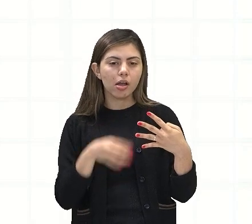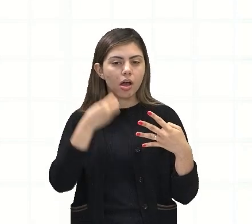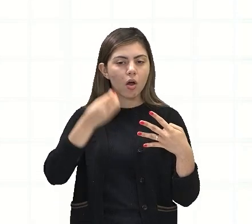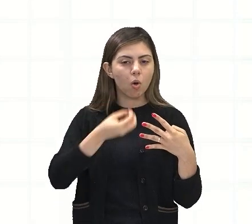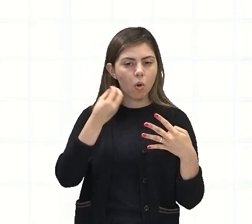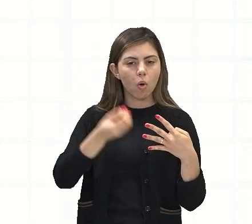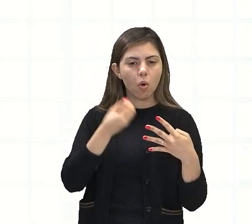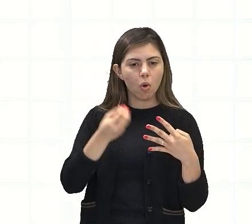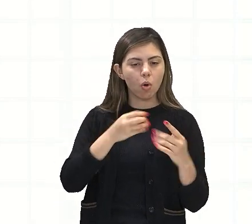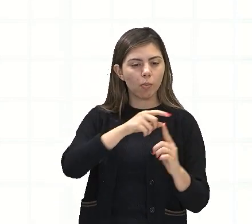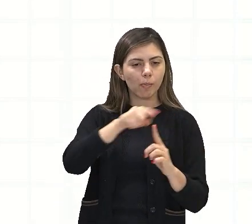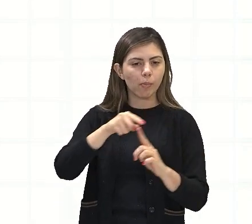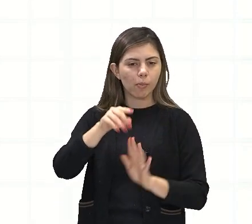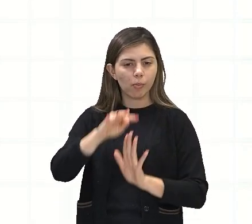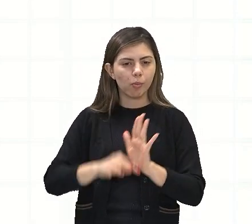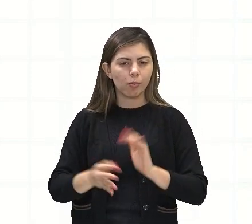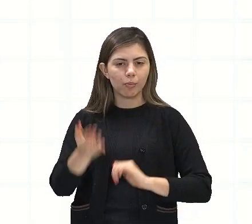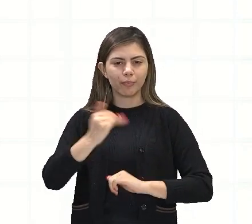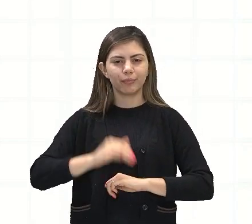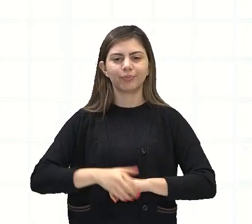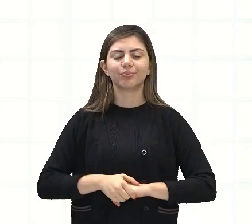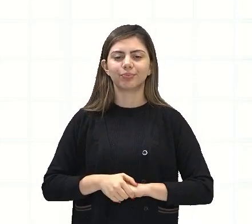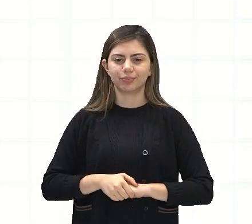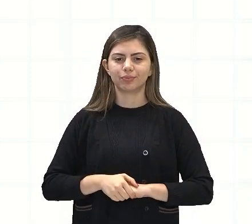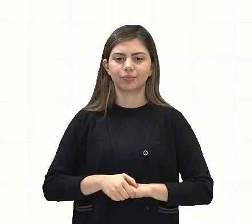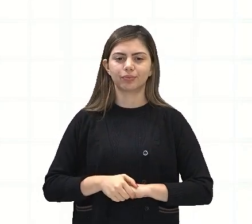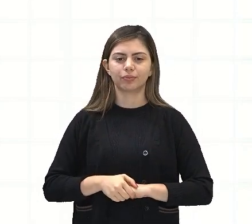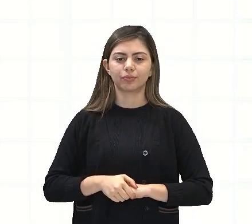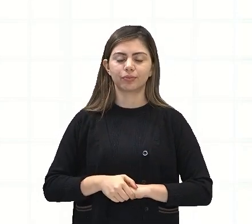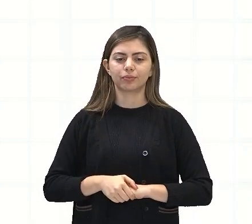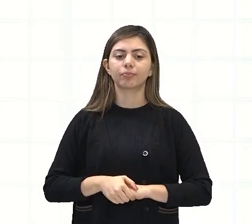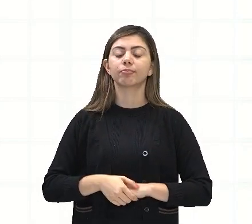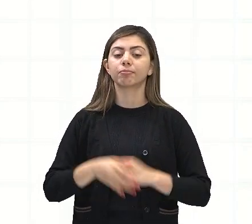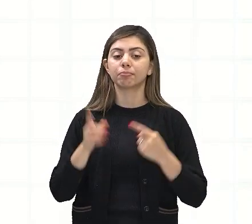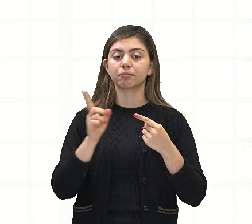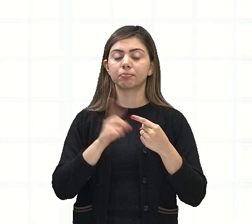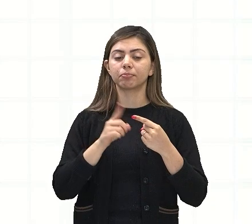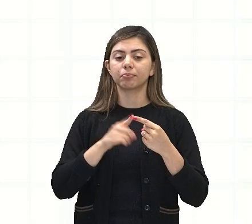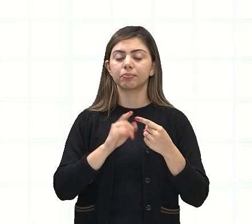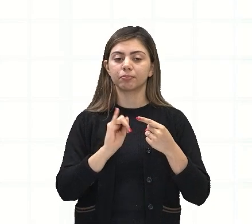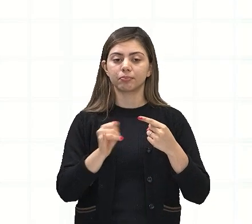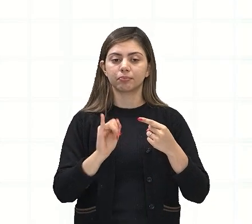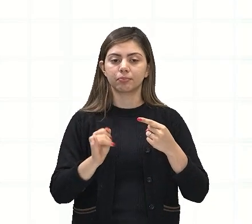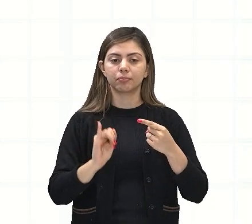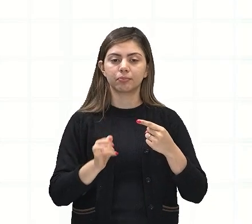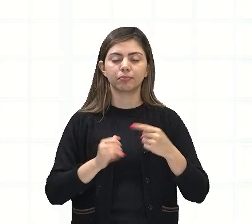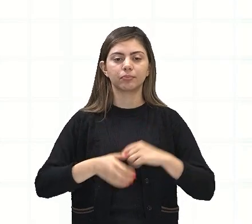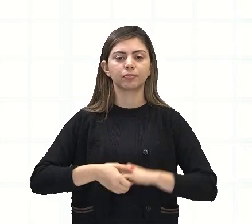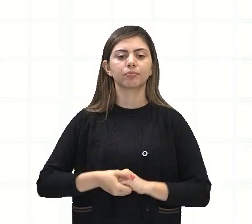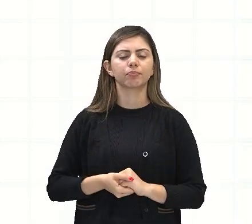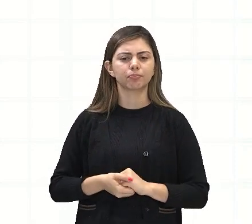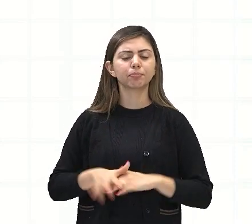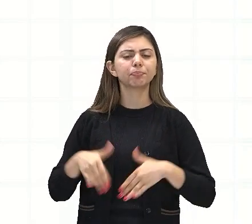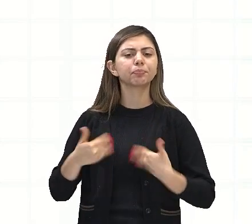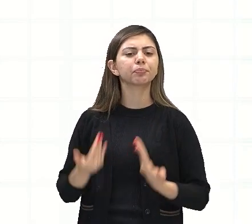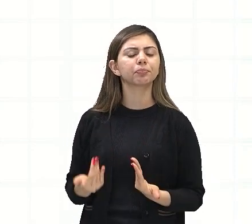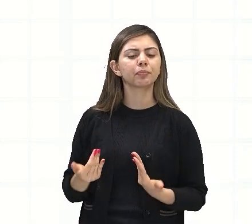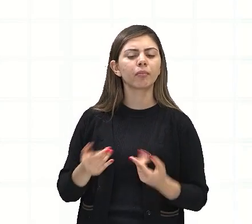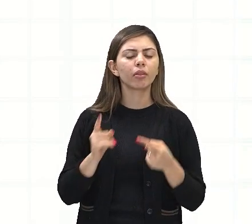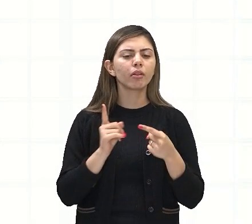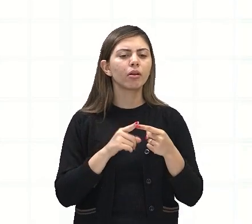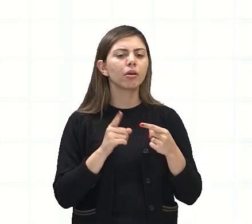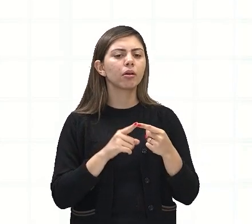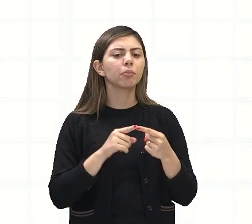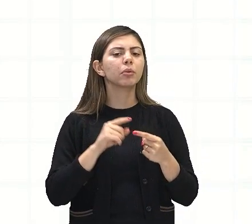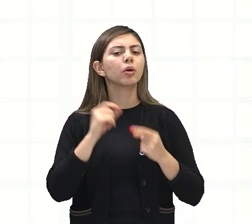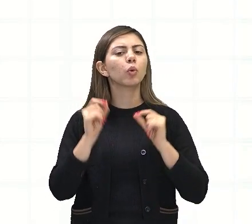deles, certo? Vamos lá então. A narração, vamos lá. Com a narração, nós vamos